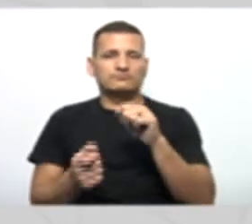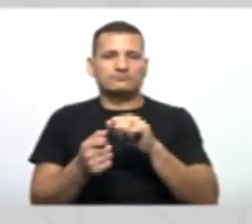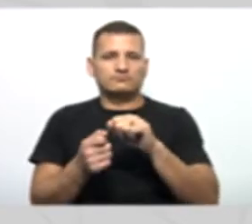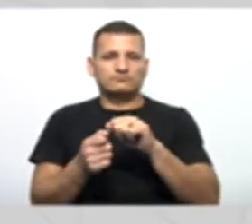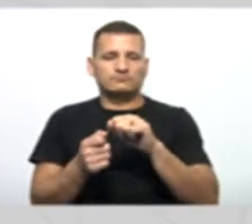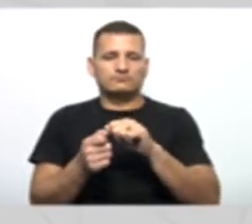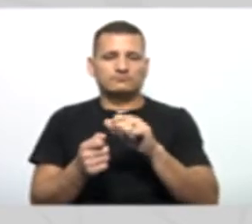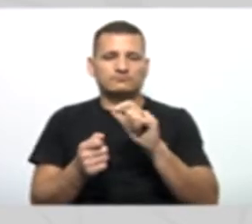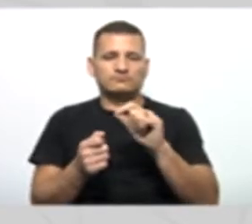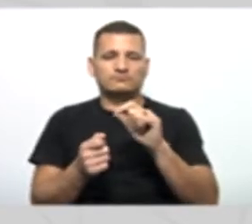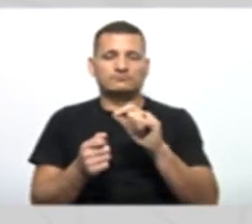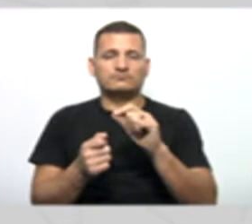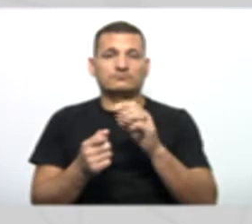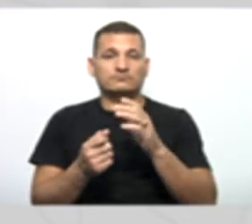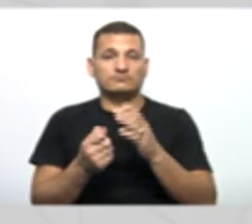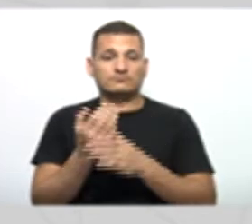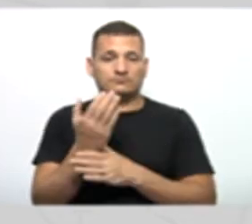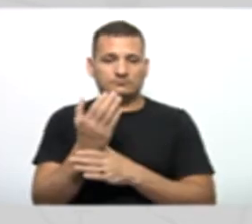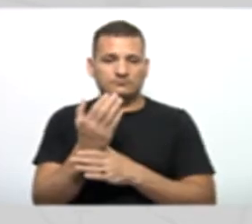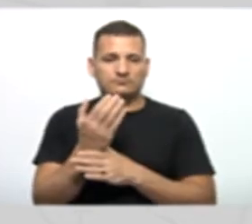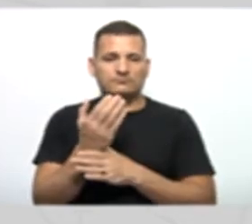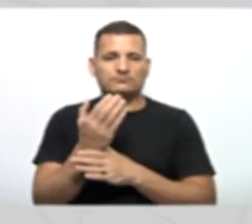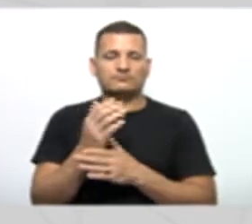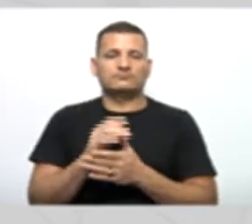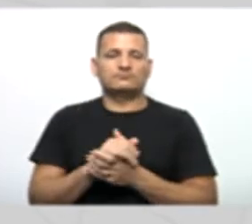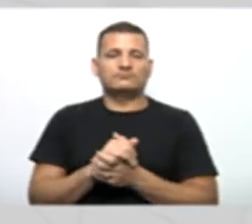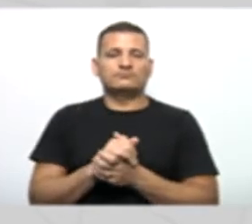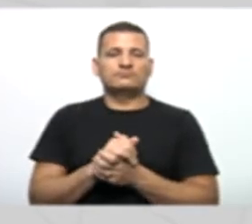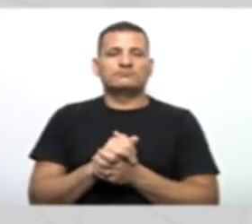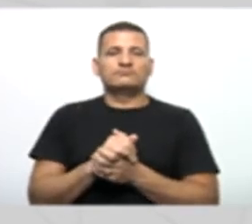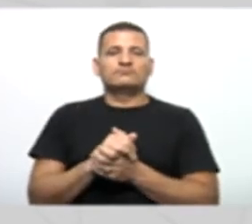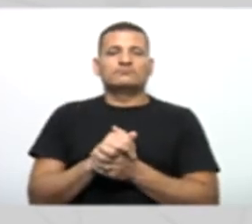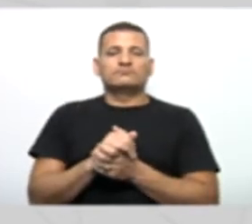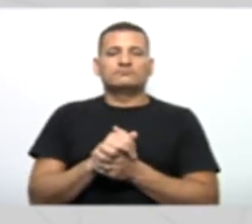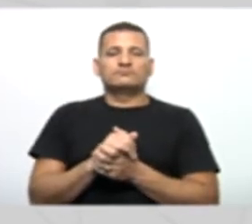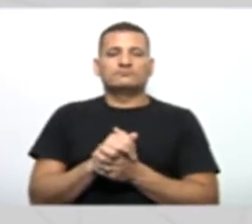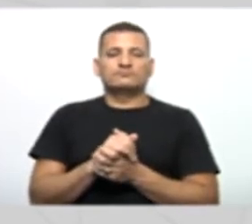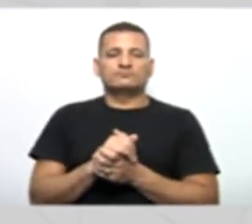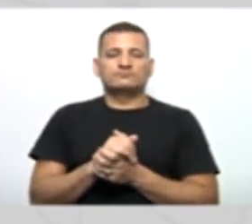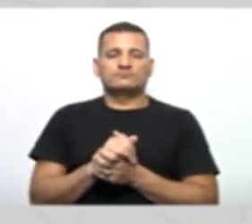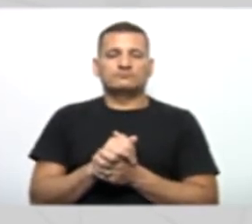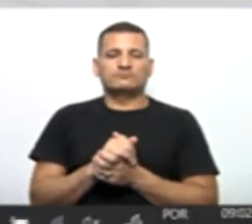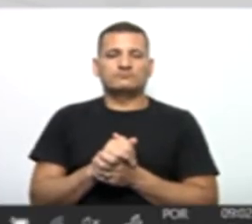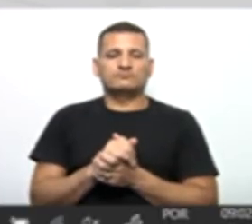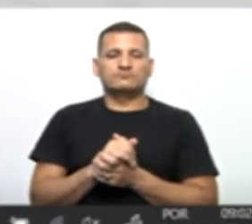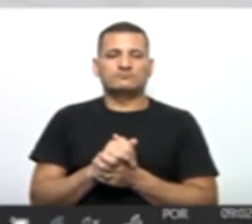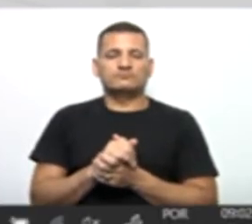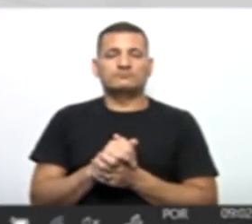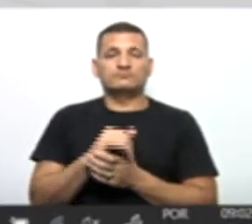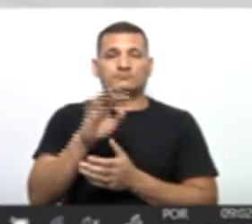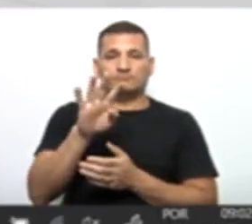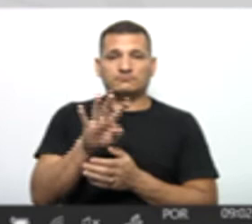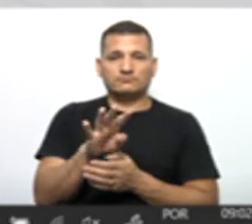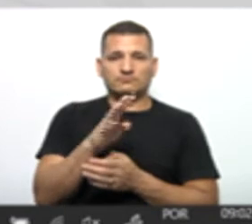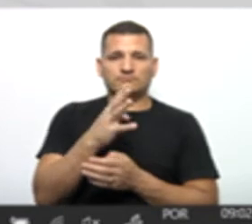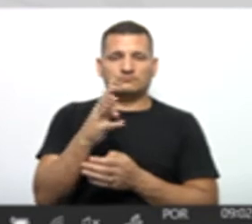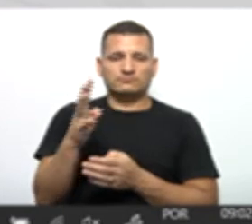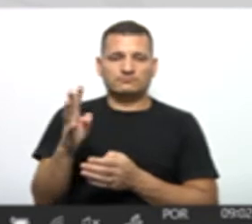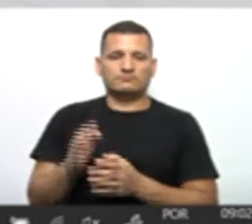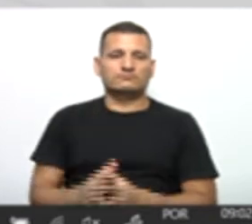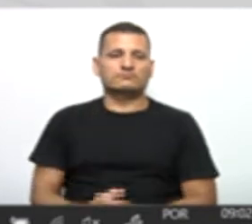é criar nossa base de dados. Então nossa base de dados se chama cadastro. Então vamos lá no MySQL e vamos